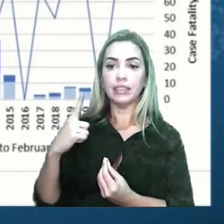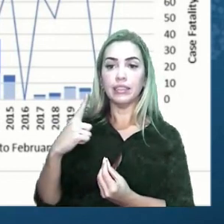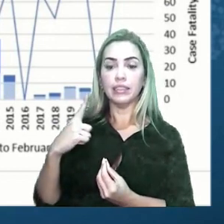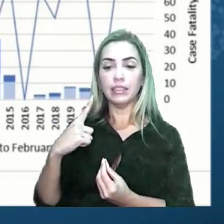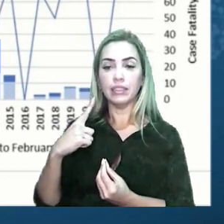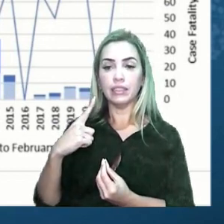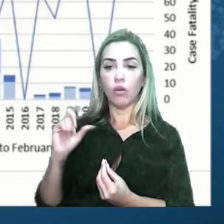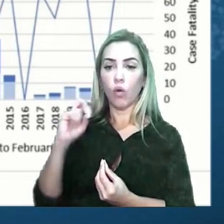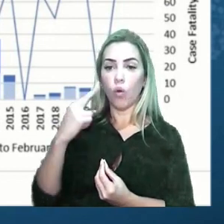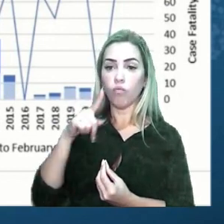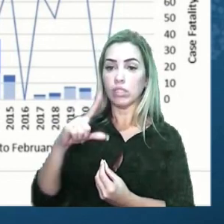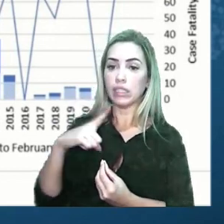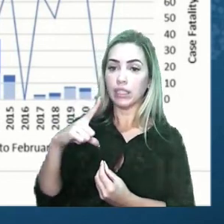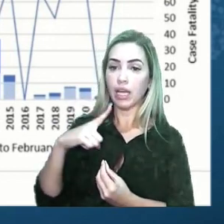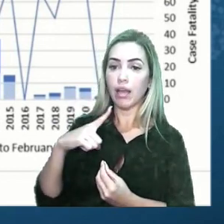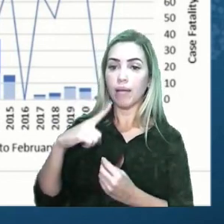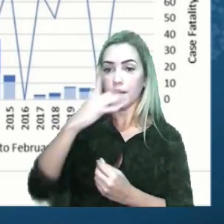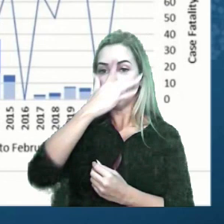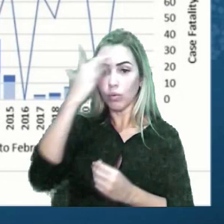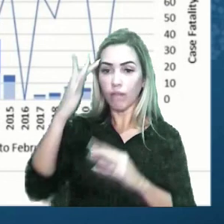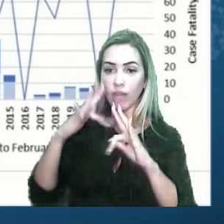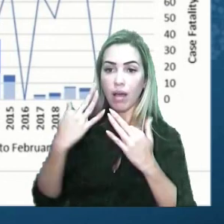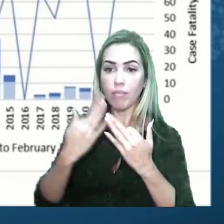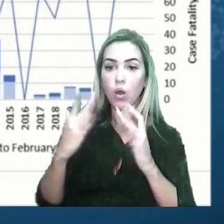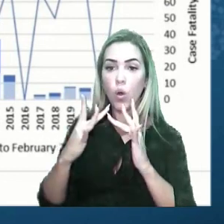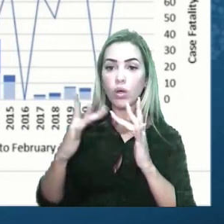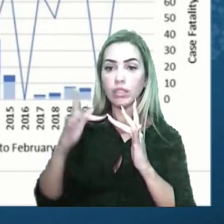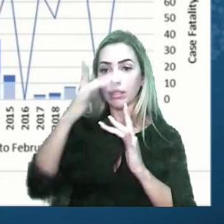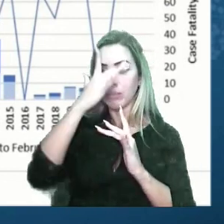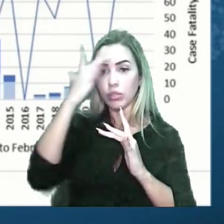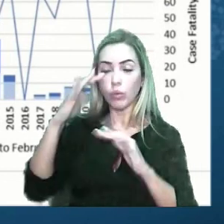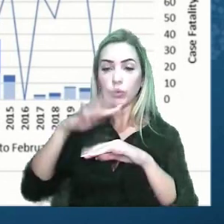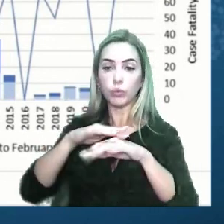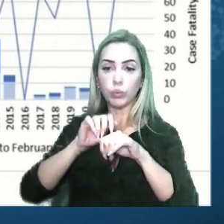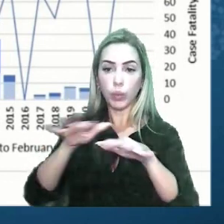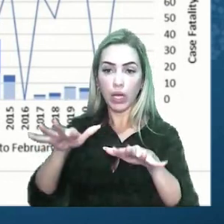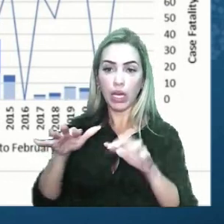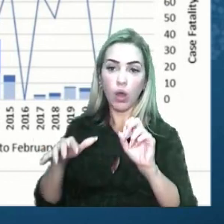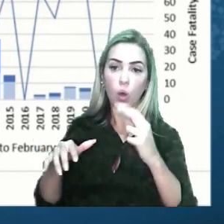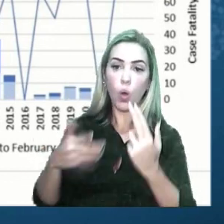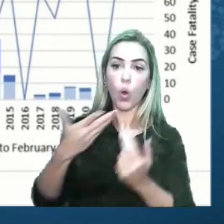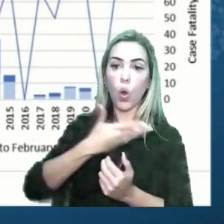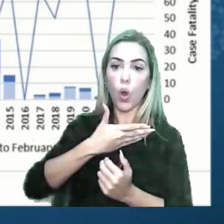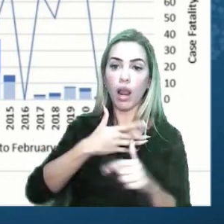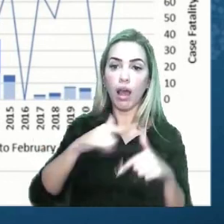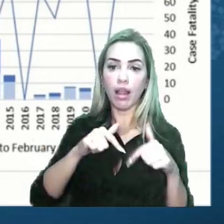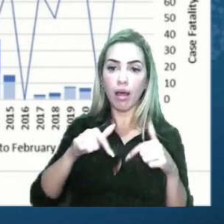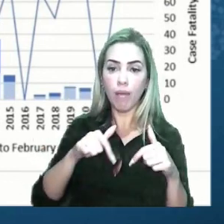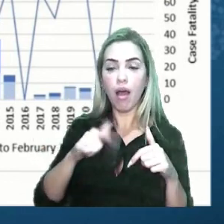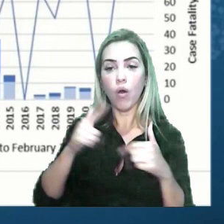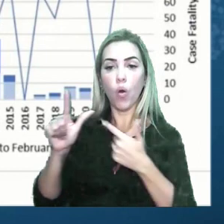ou então você tem membros da família que estão em contato com essa pessoa contaminada, ou então colegas de trabalho, e